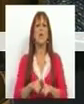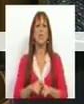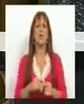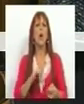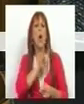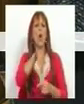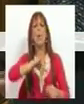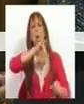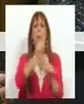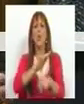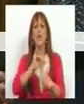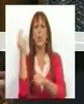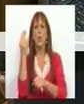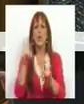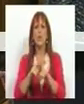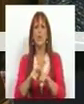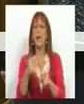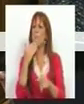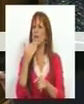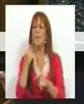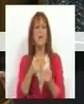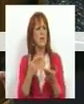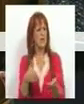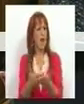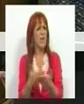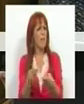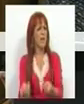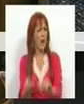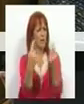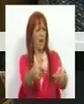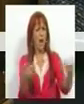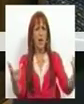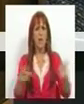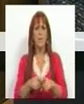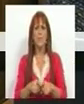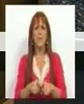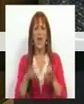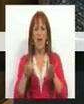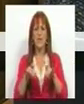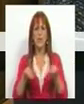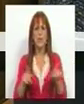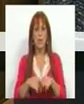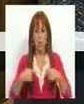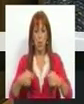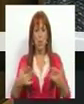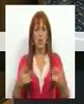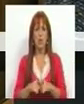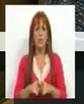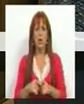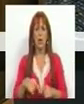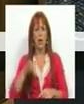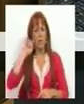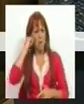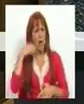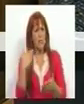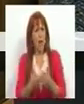se recorreu a outras unidades para solicitar a cedência deste material, evitando assim custos e